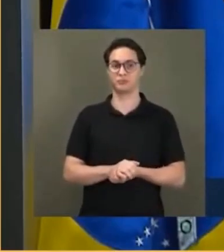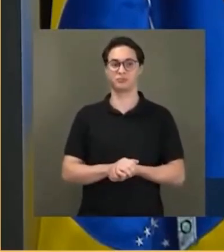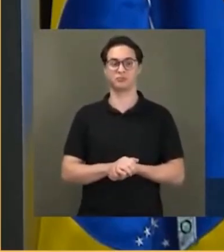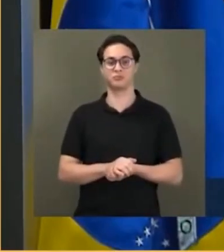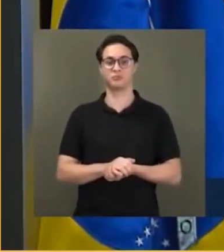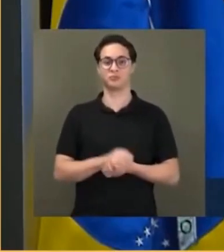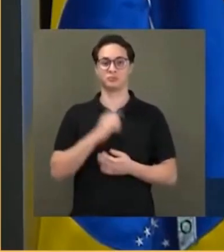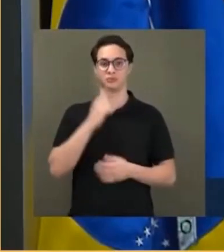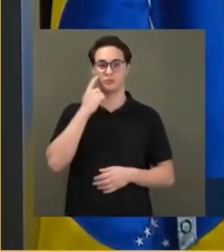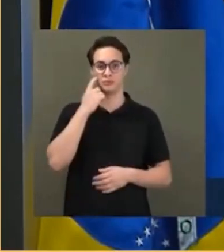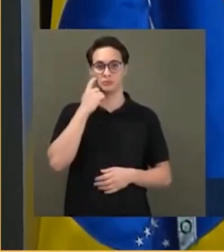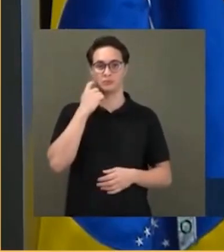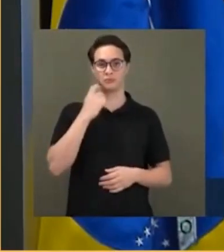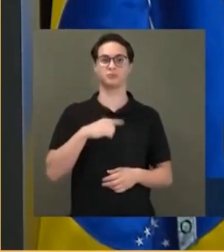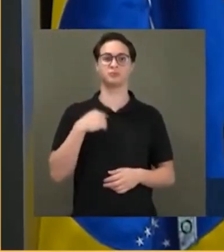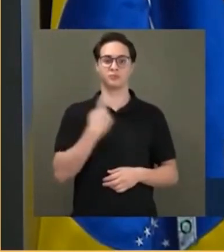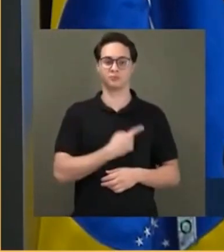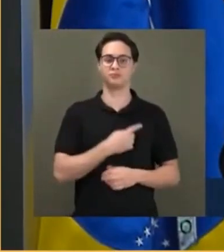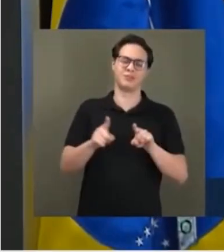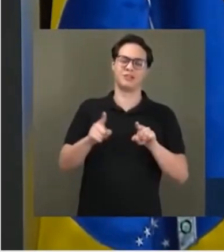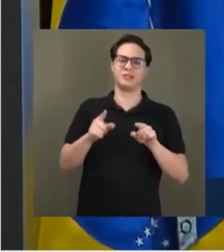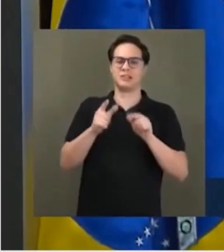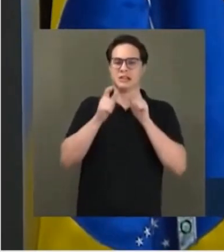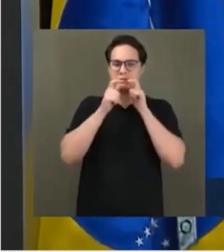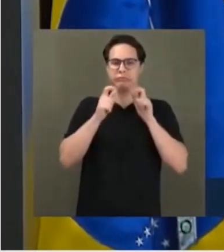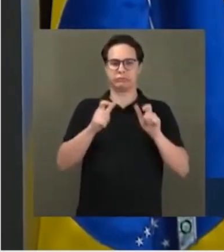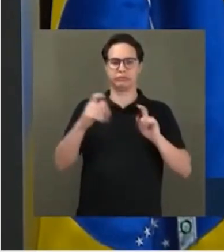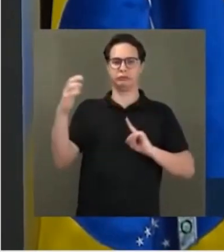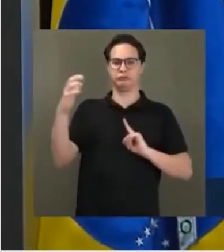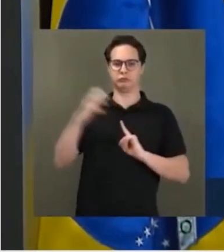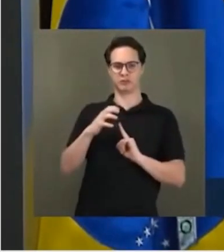profundo e veemente repúdio